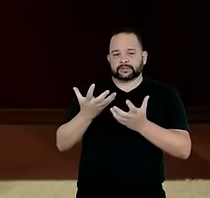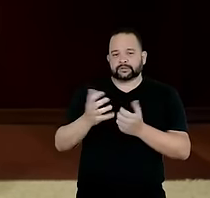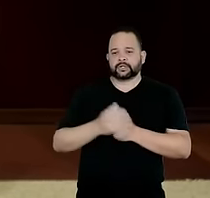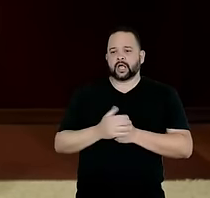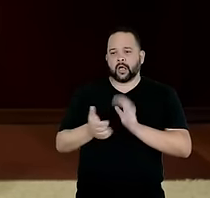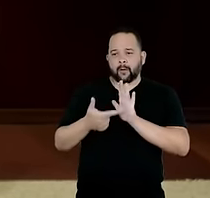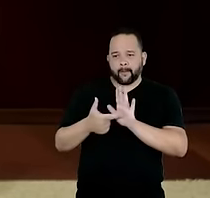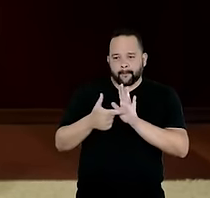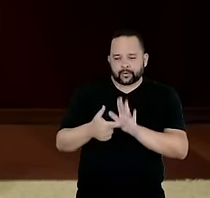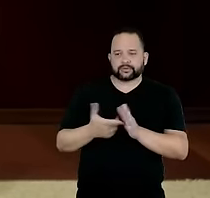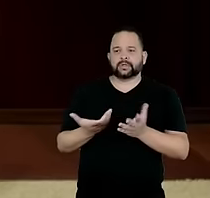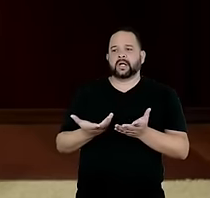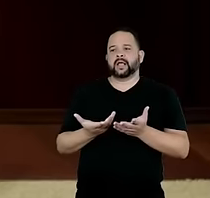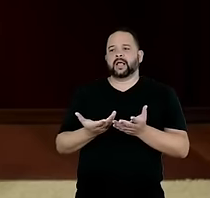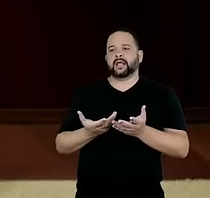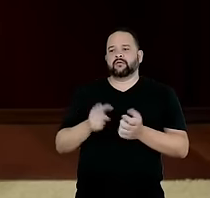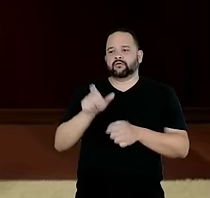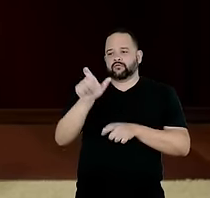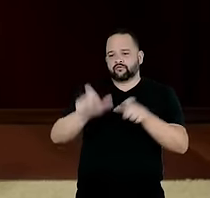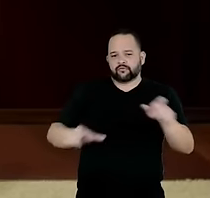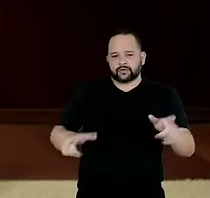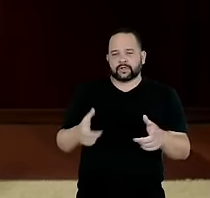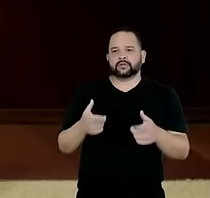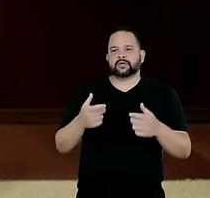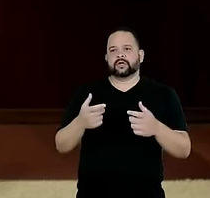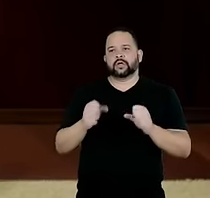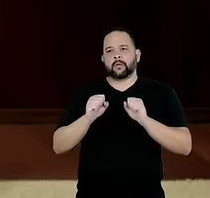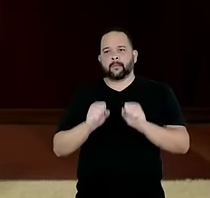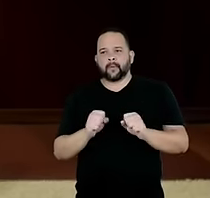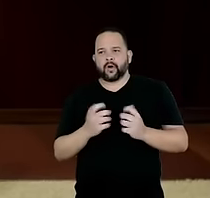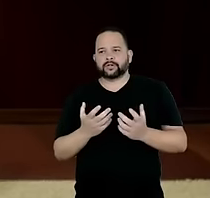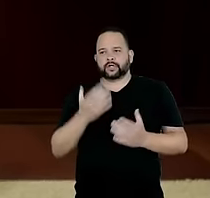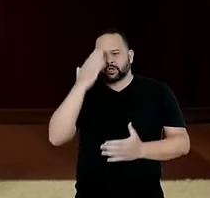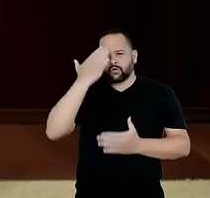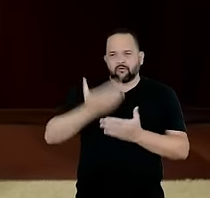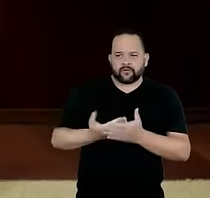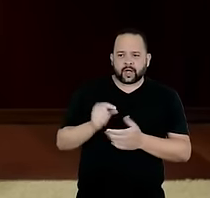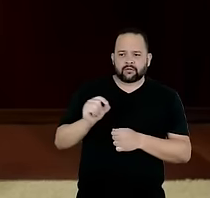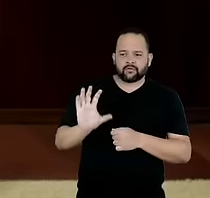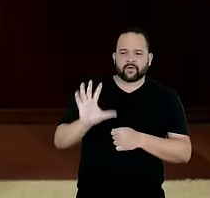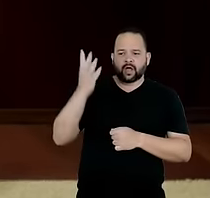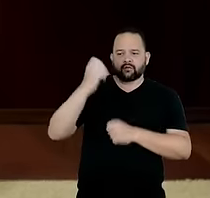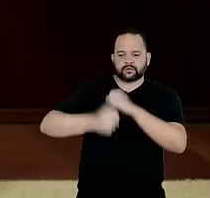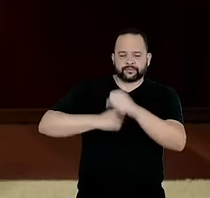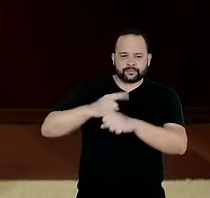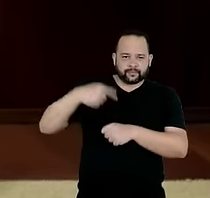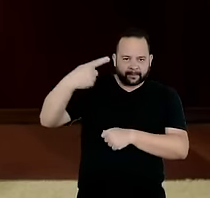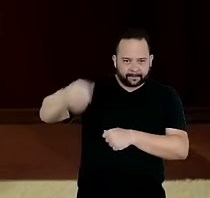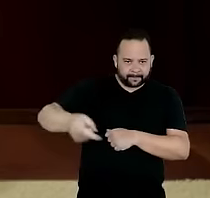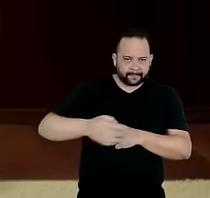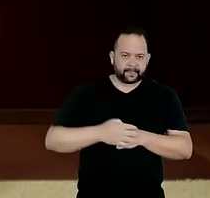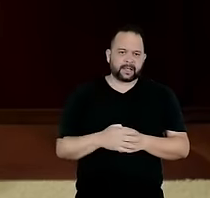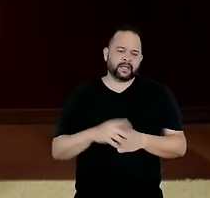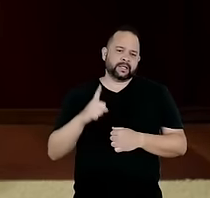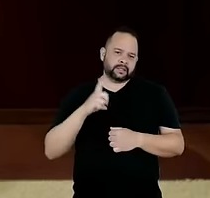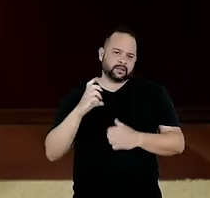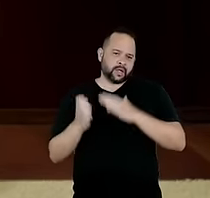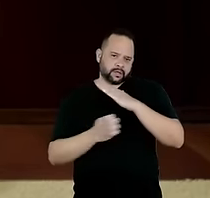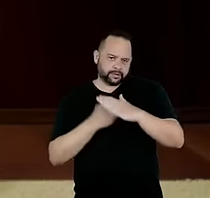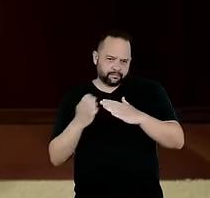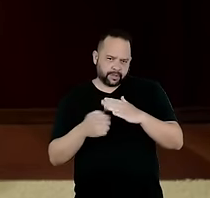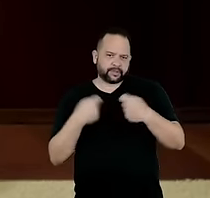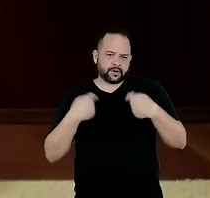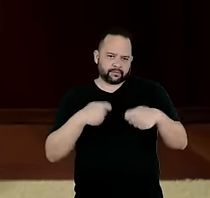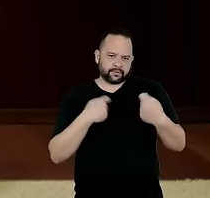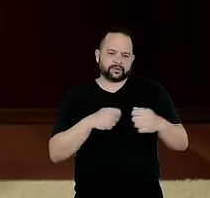Vocês poderiam considerar no cenário do ano que vem tem as Fundações que precisam ali fazer sua política de investimento então fica aqui uma dica do que a